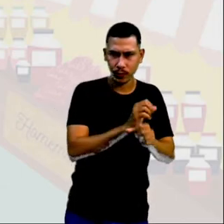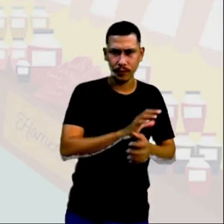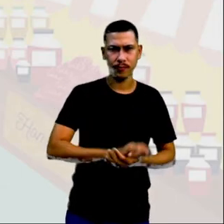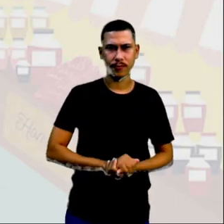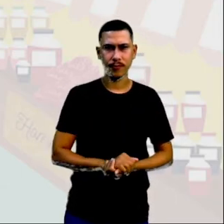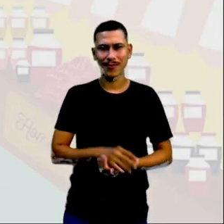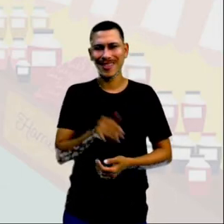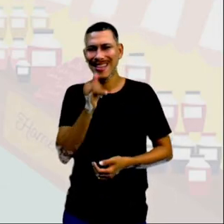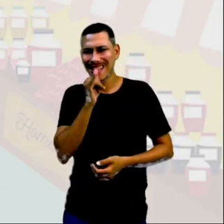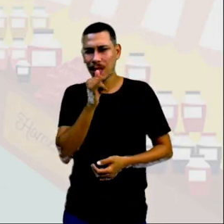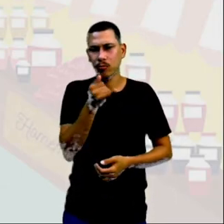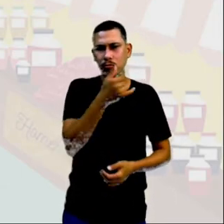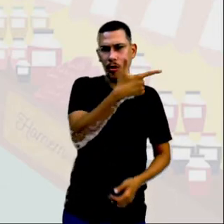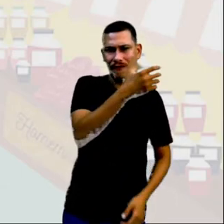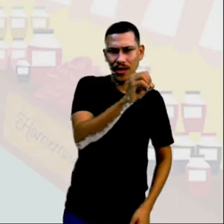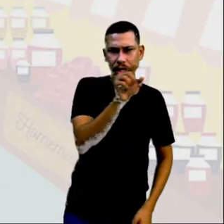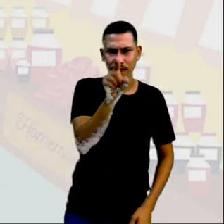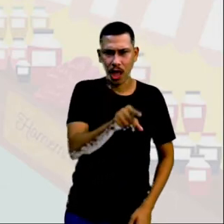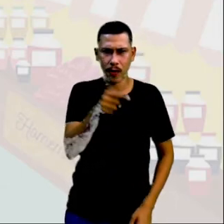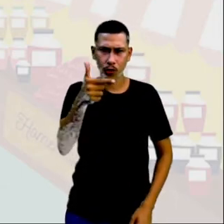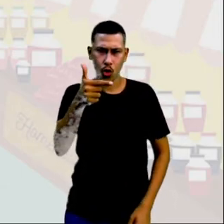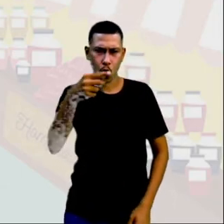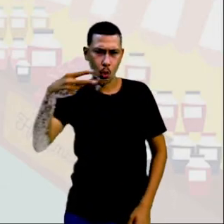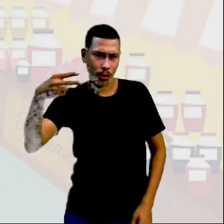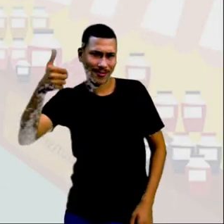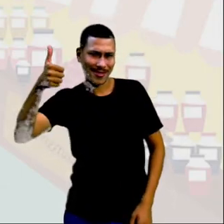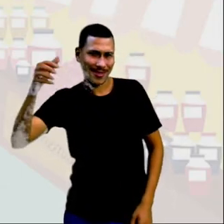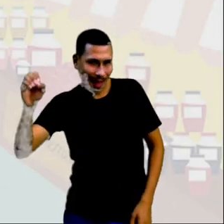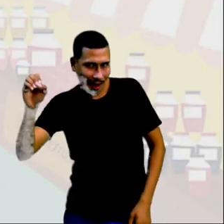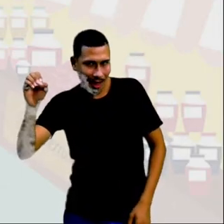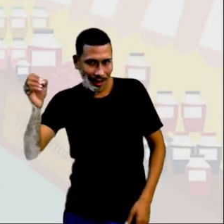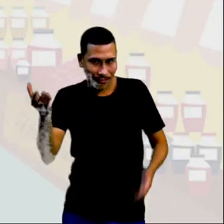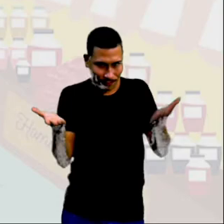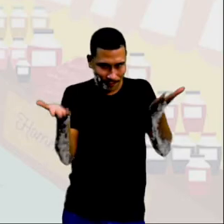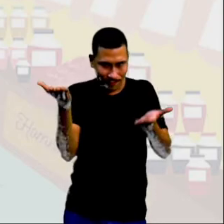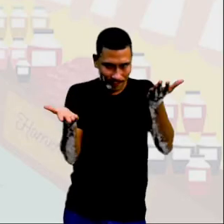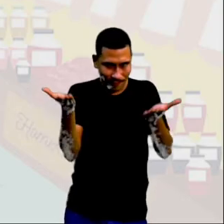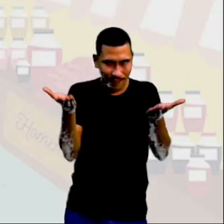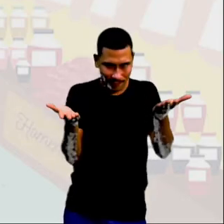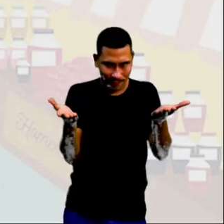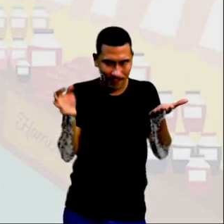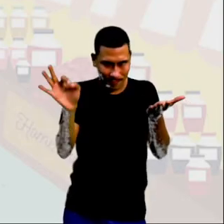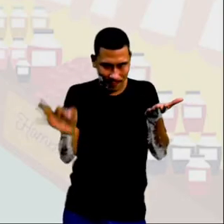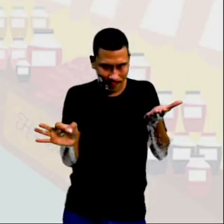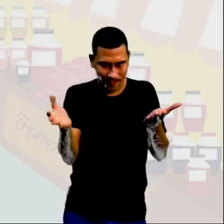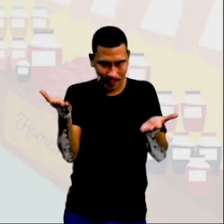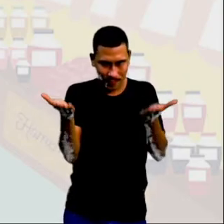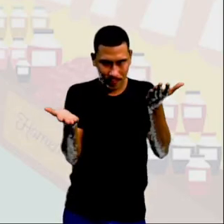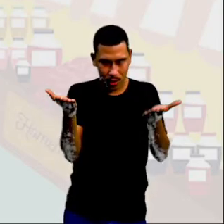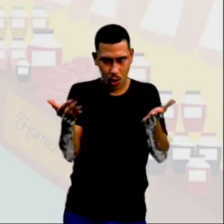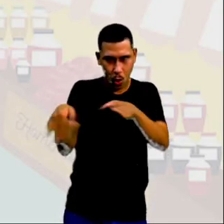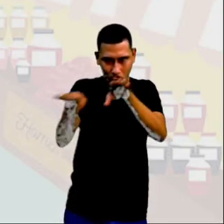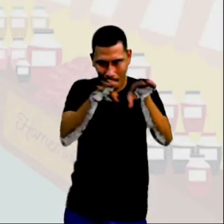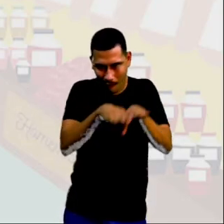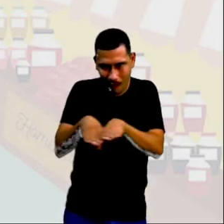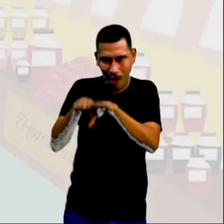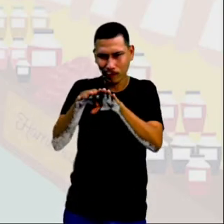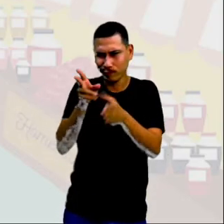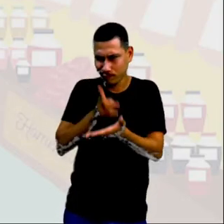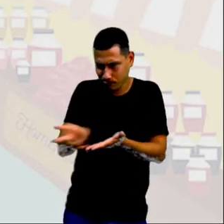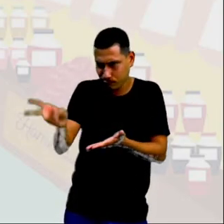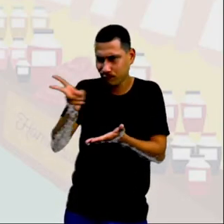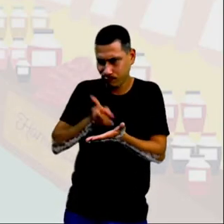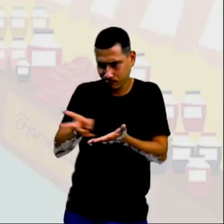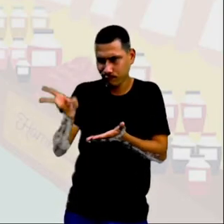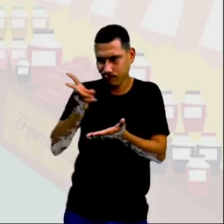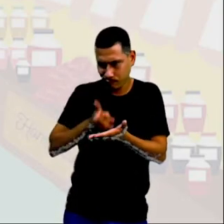exemplo, 20 dividido por 2, 10. Dos dois lados, tá bom? A igualdade ainda está mantida.